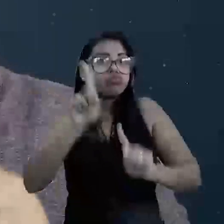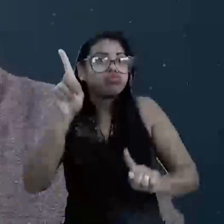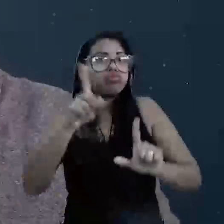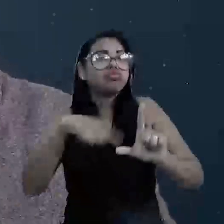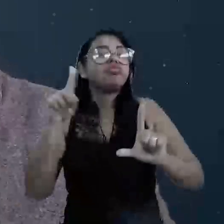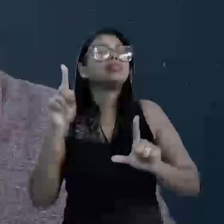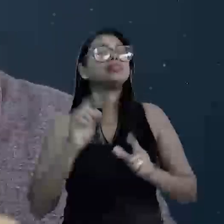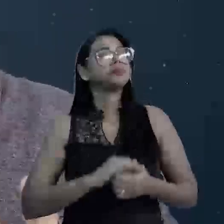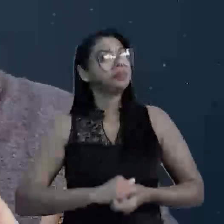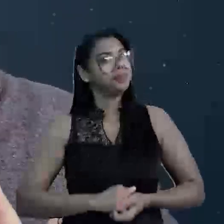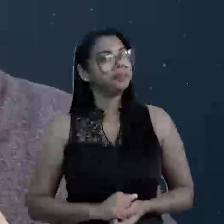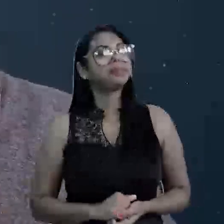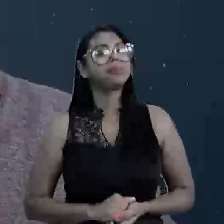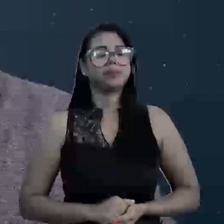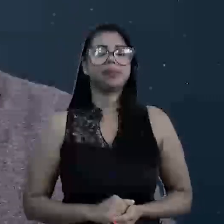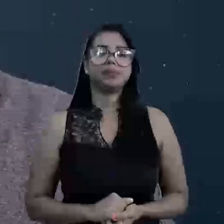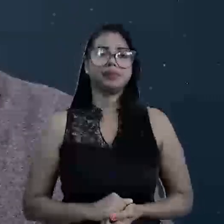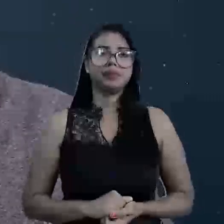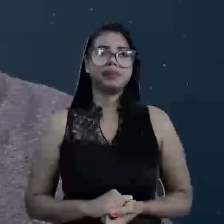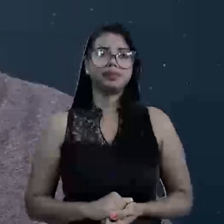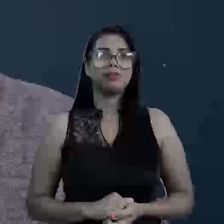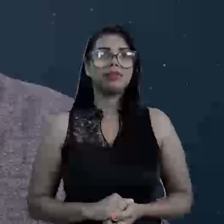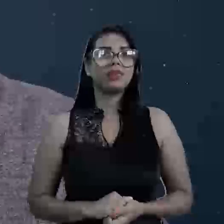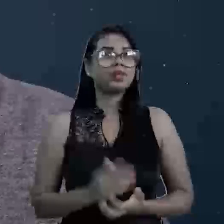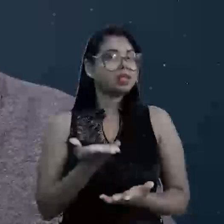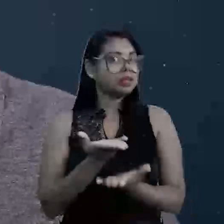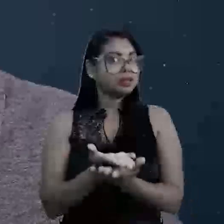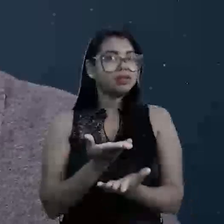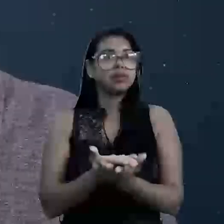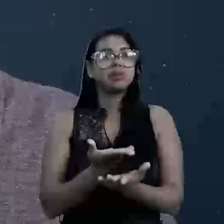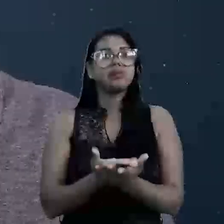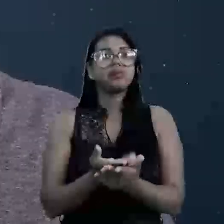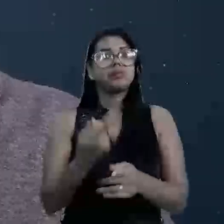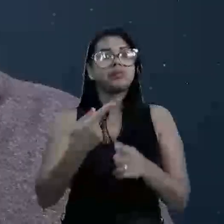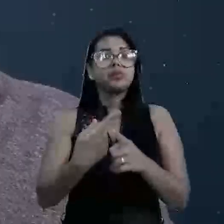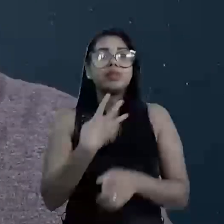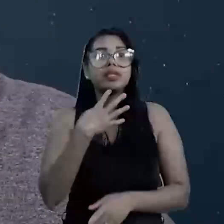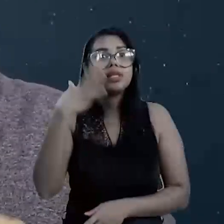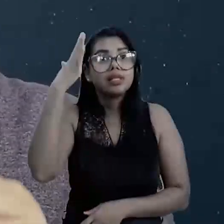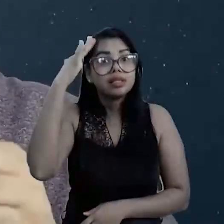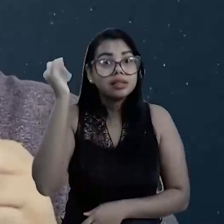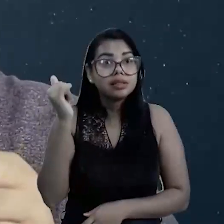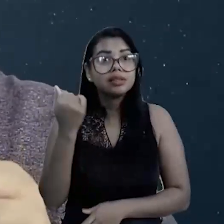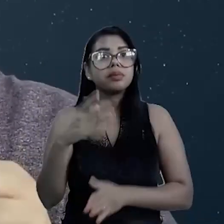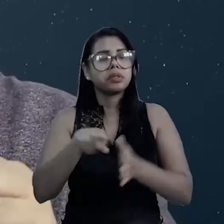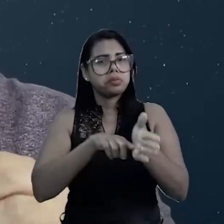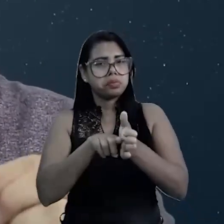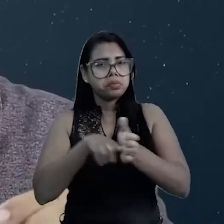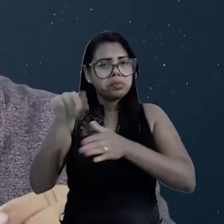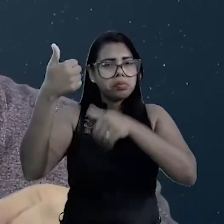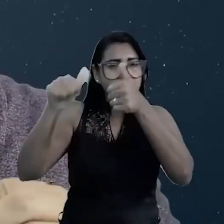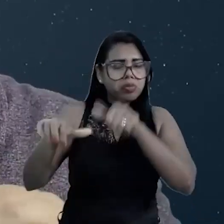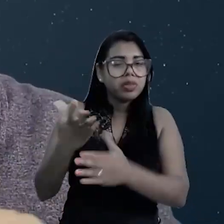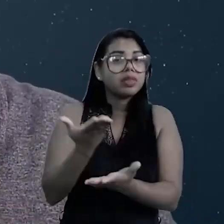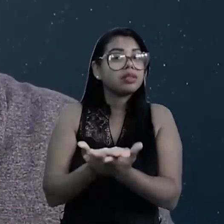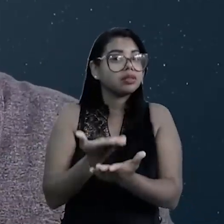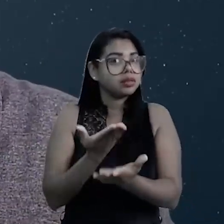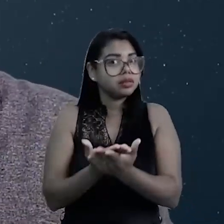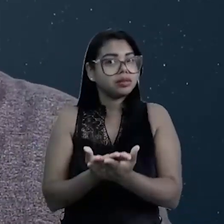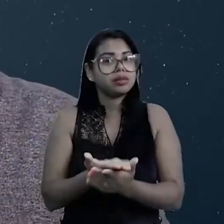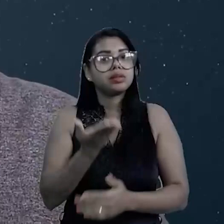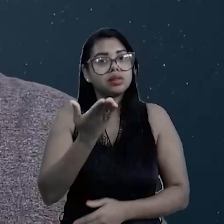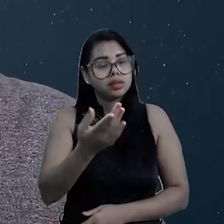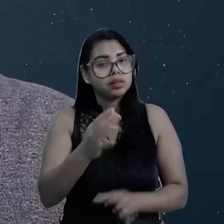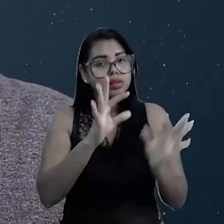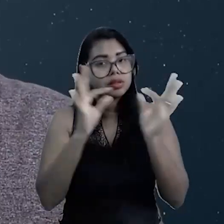Galera, ela fez isso porque ela tem conhecimento prévio. Se você levar isso e fazer a pesquisa, vai